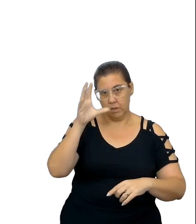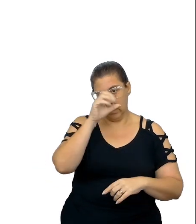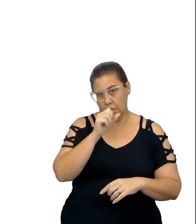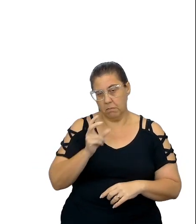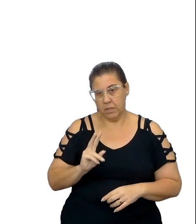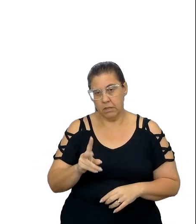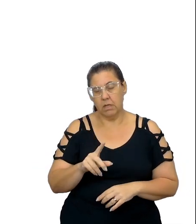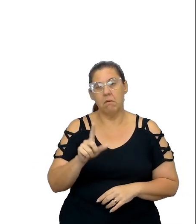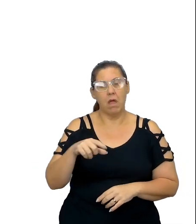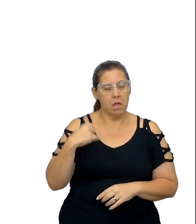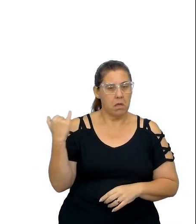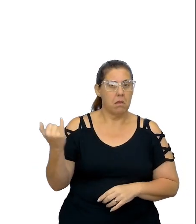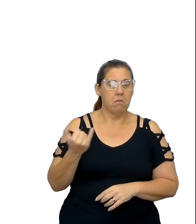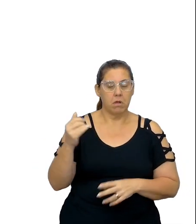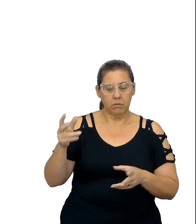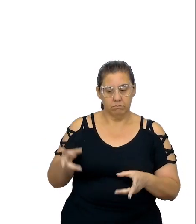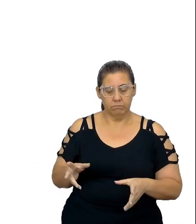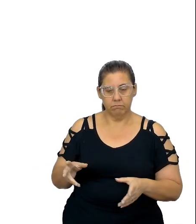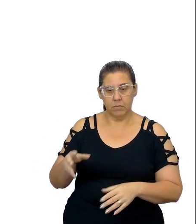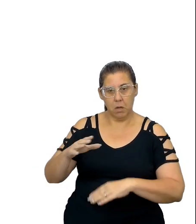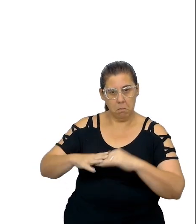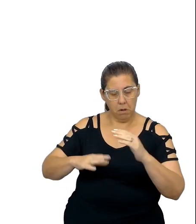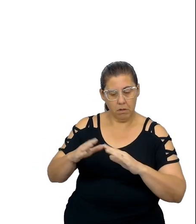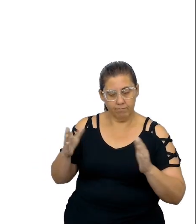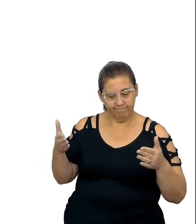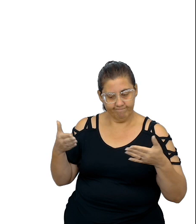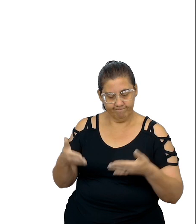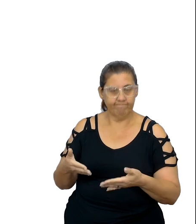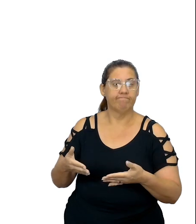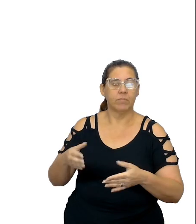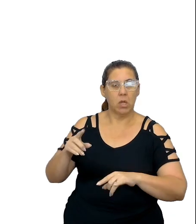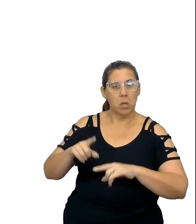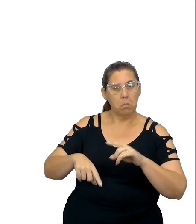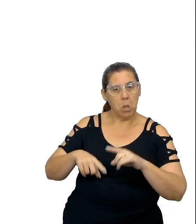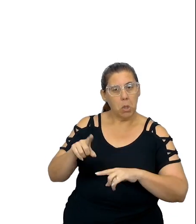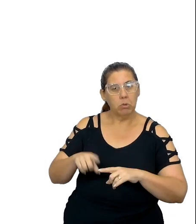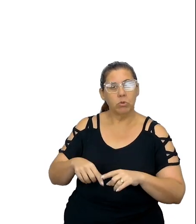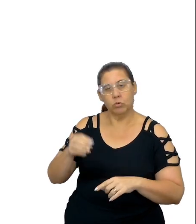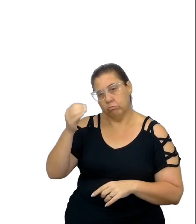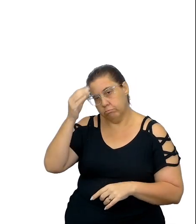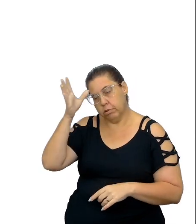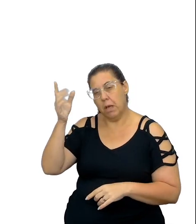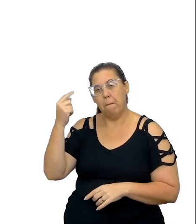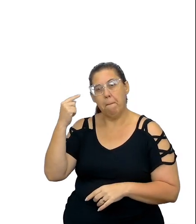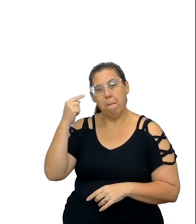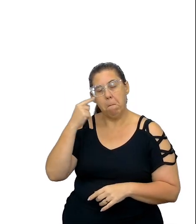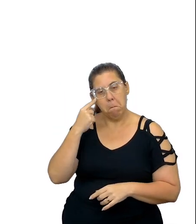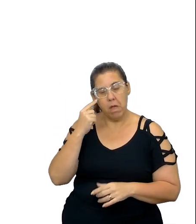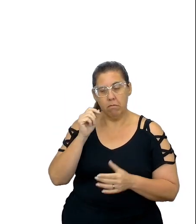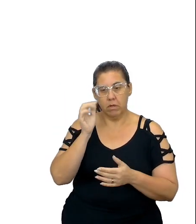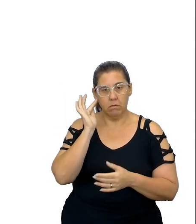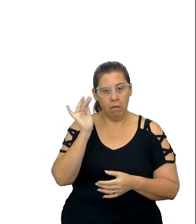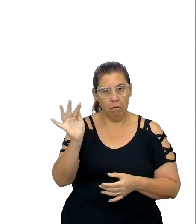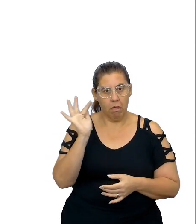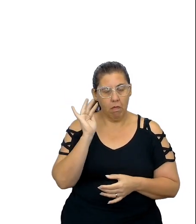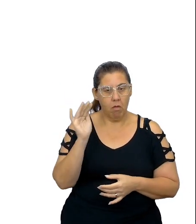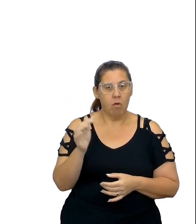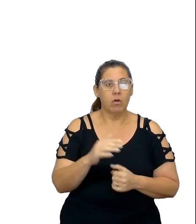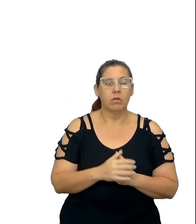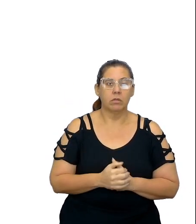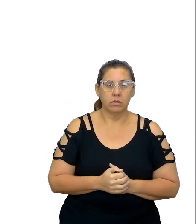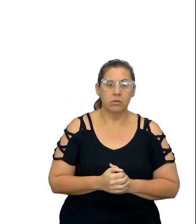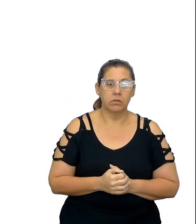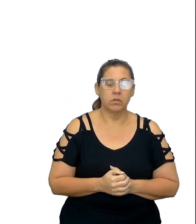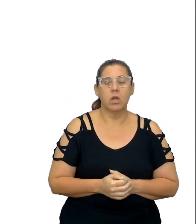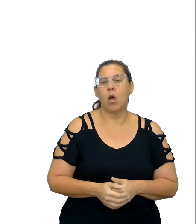é necessário olhar para a habilidade essencial, para o objeto de conhecimento, pensar na parte teórica, onde